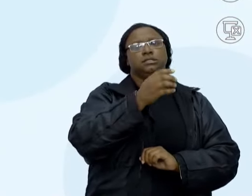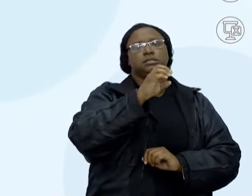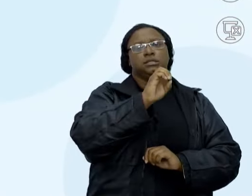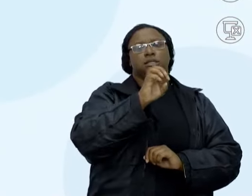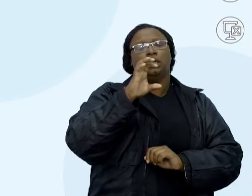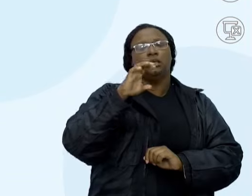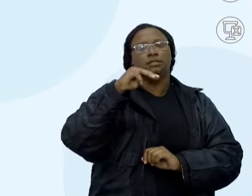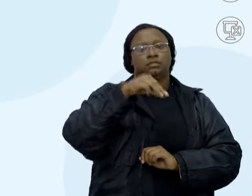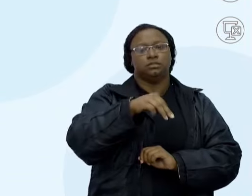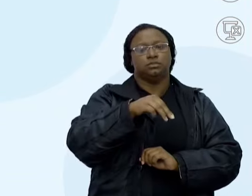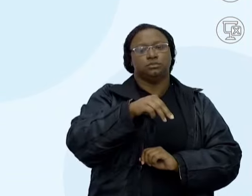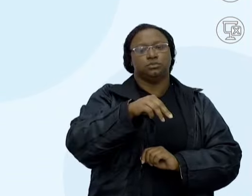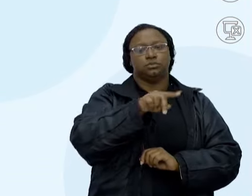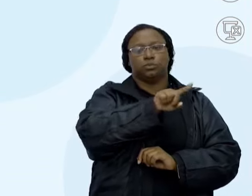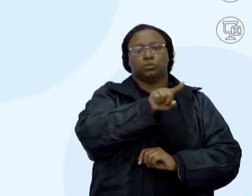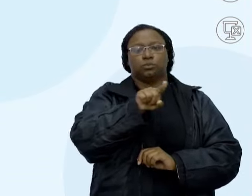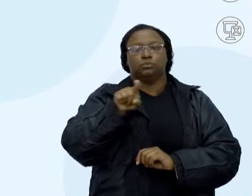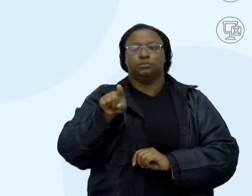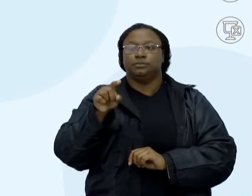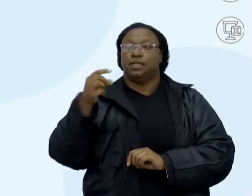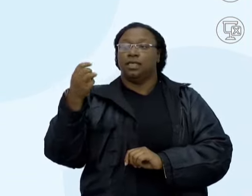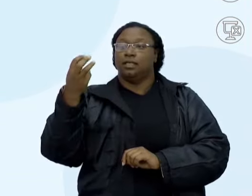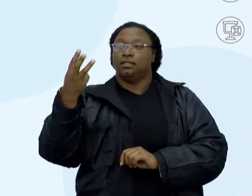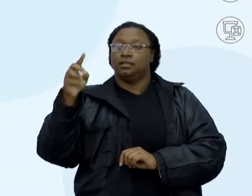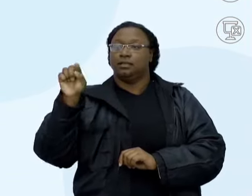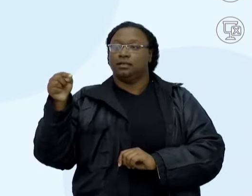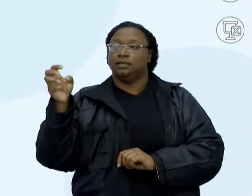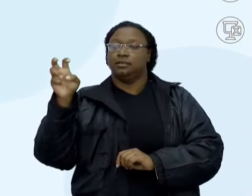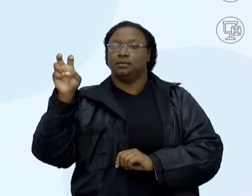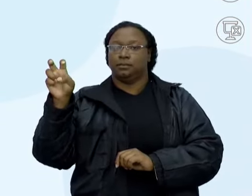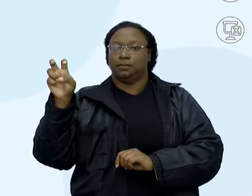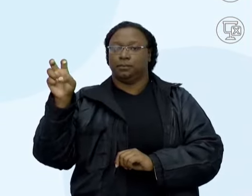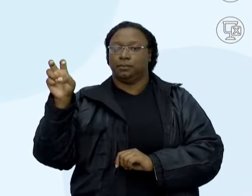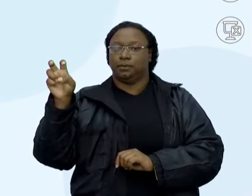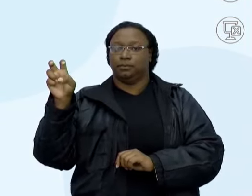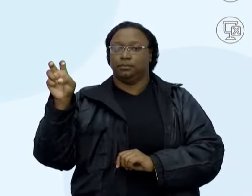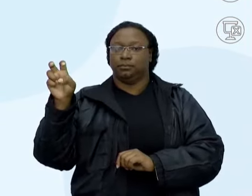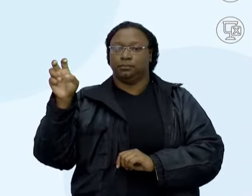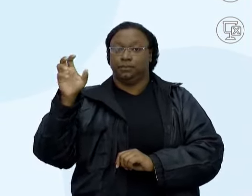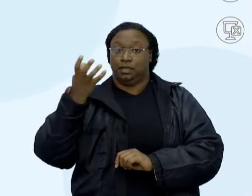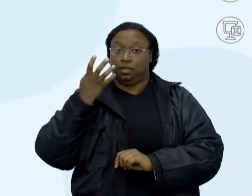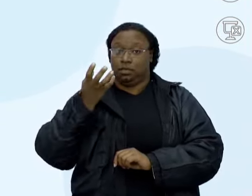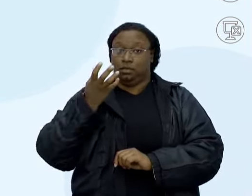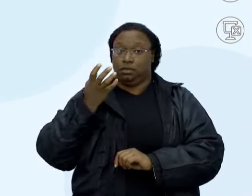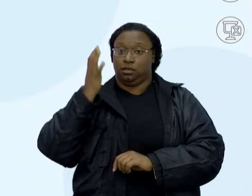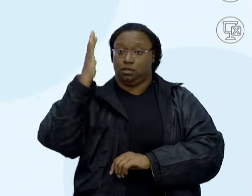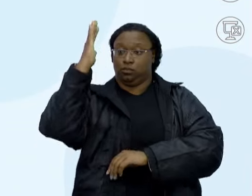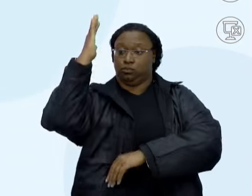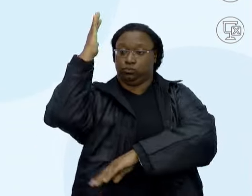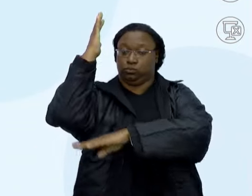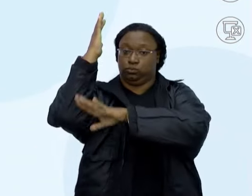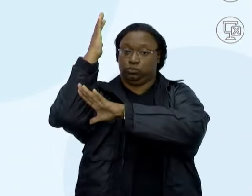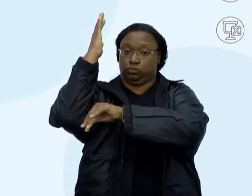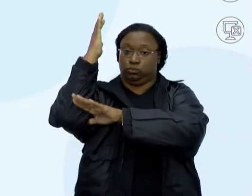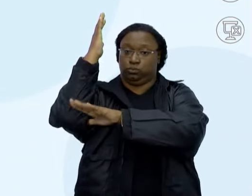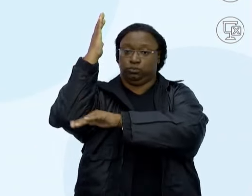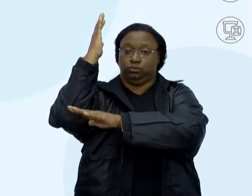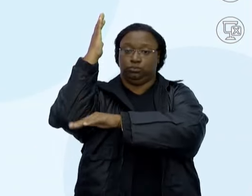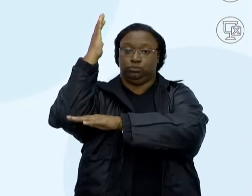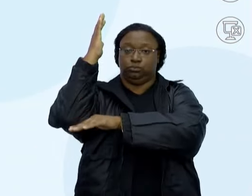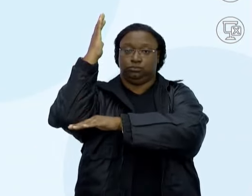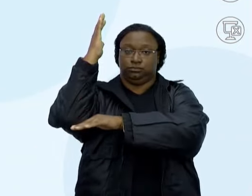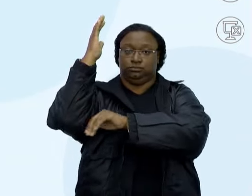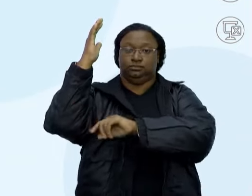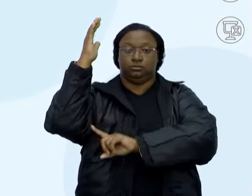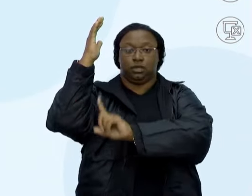corresponde a 3,5 metros e eu quero fazer o meu pé direito, deixa eu voltar aqui para você entender direitinho